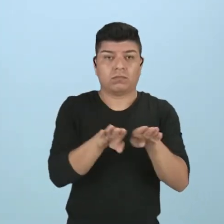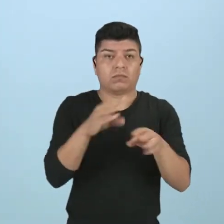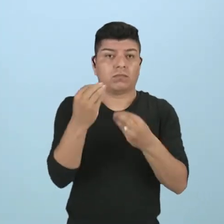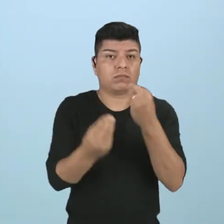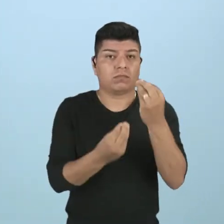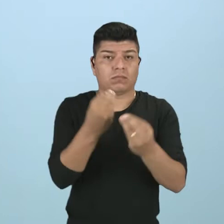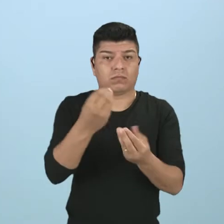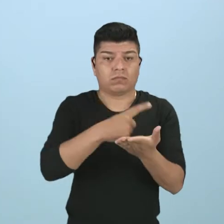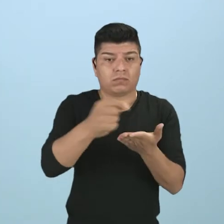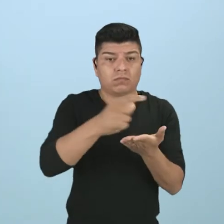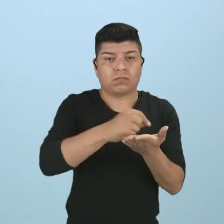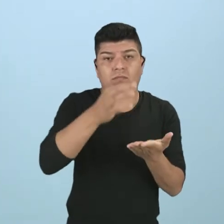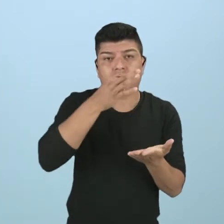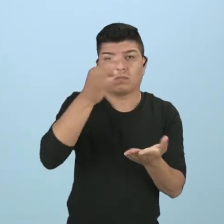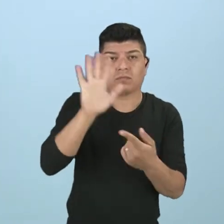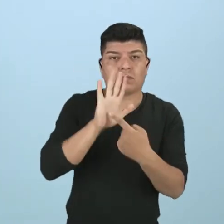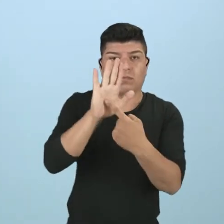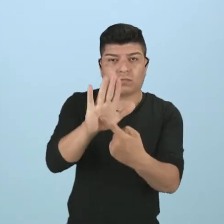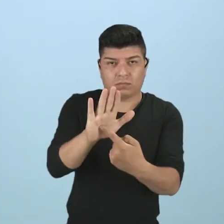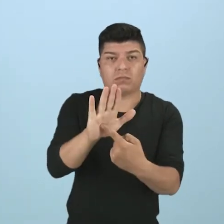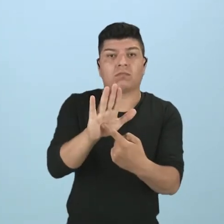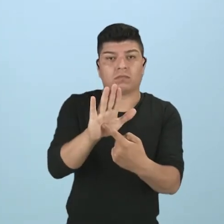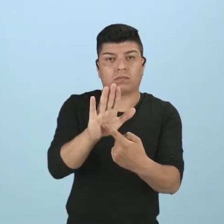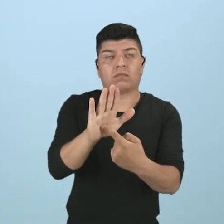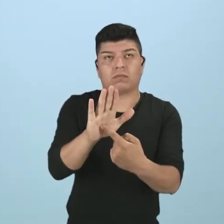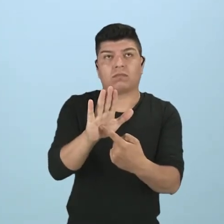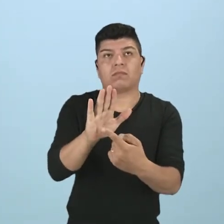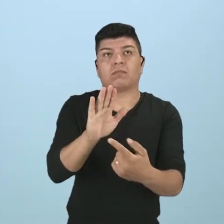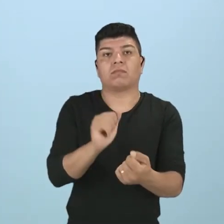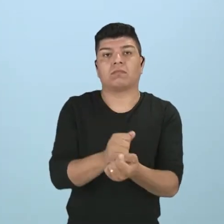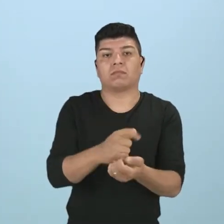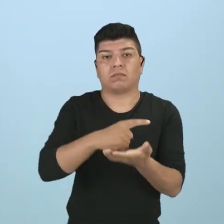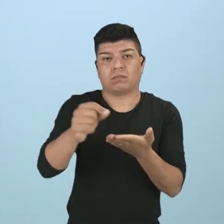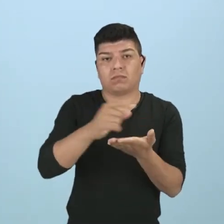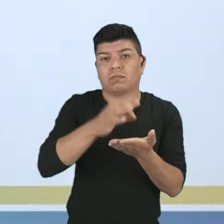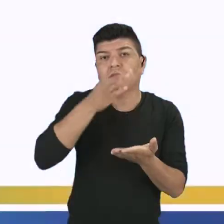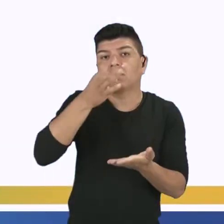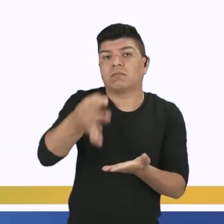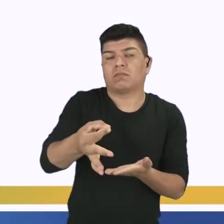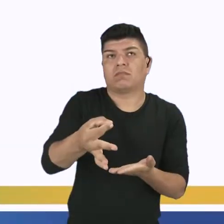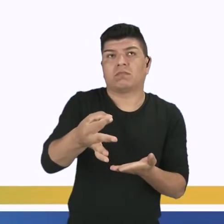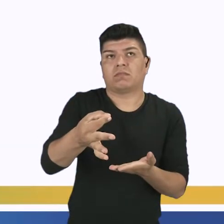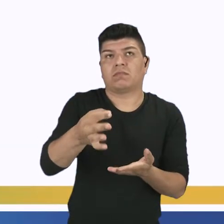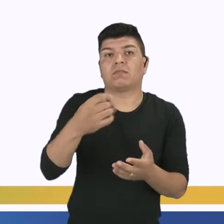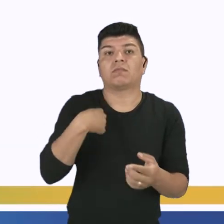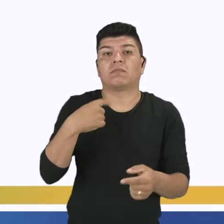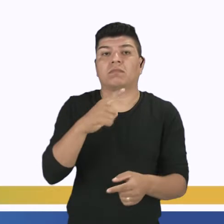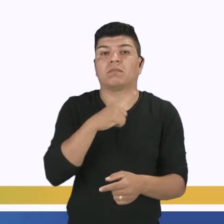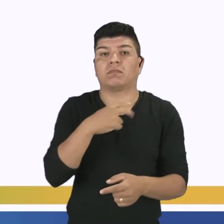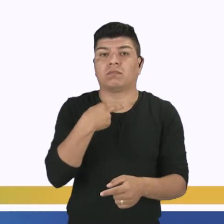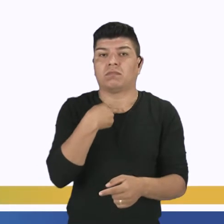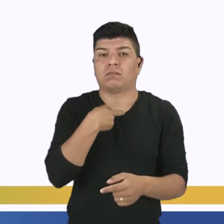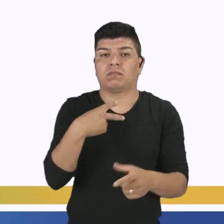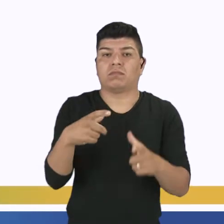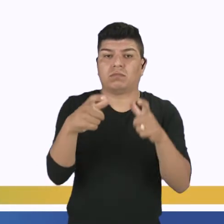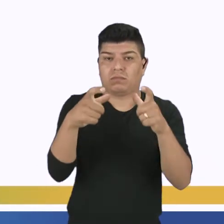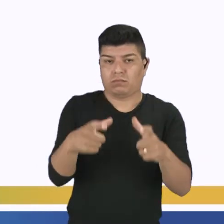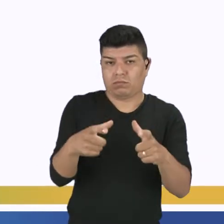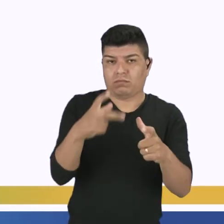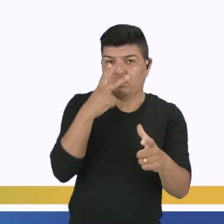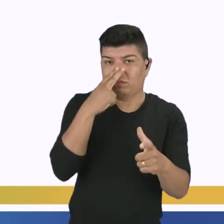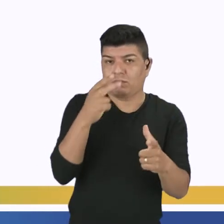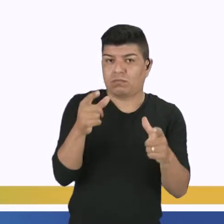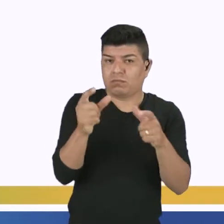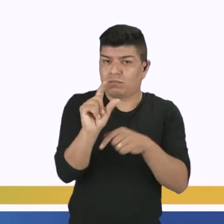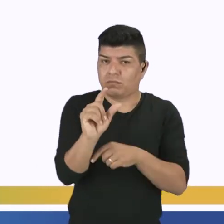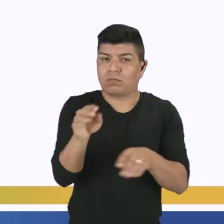o artigo de opinião é exposto, tá? Os artigos de opinião, eles ocupam um lugar pequeno, estreito,